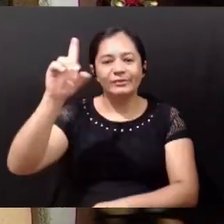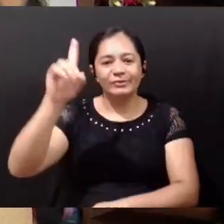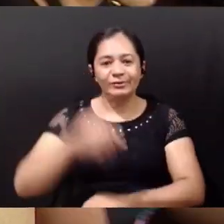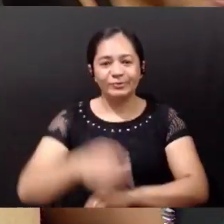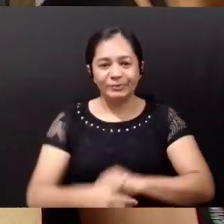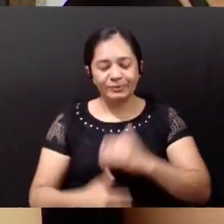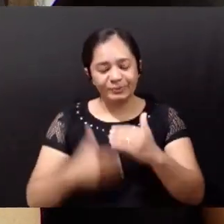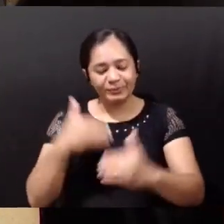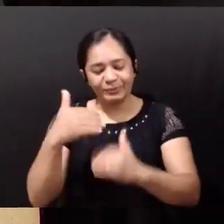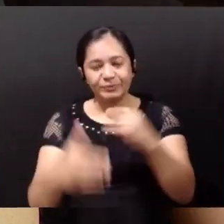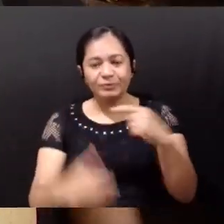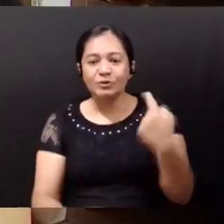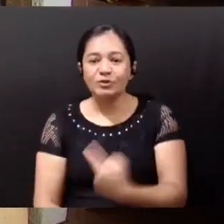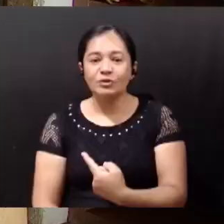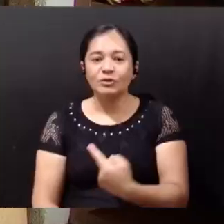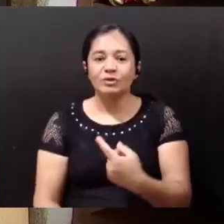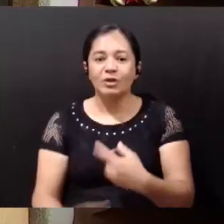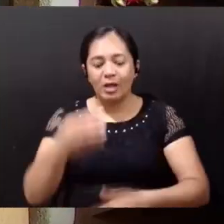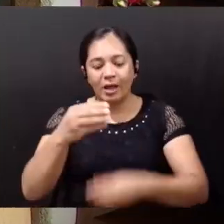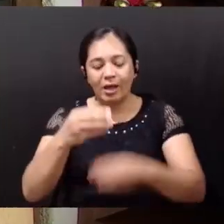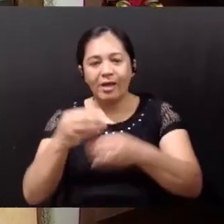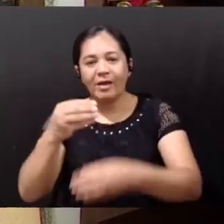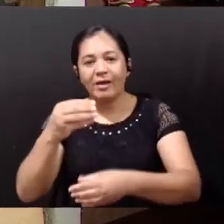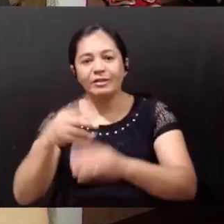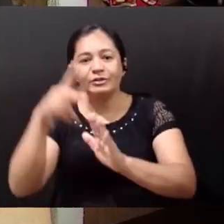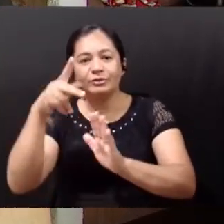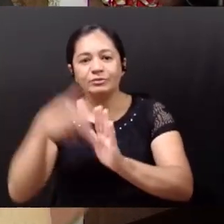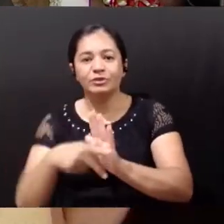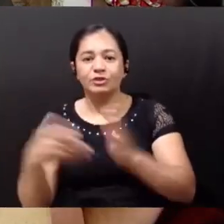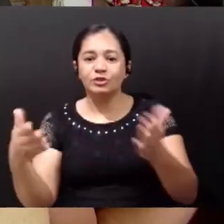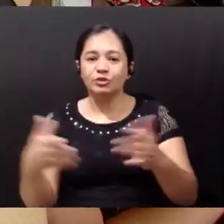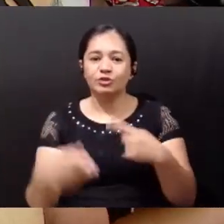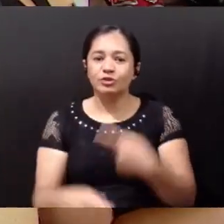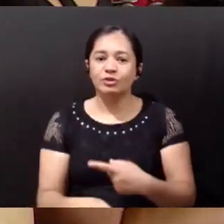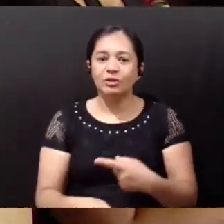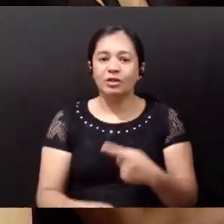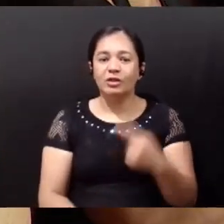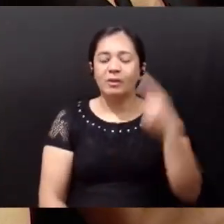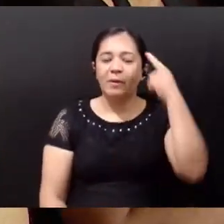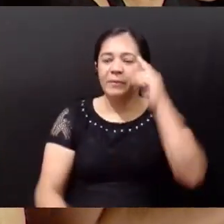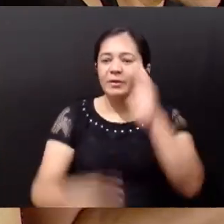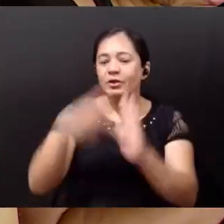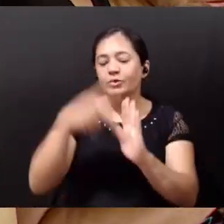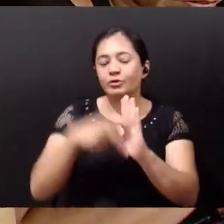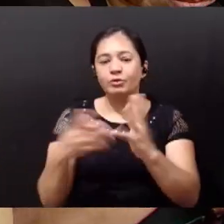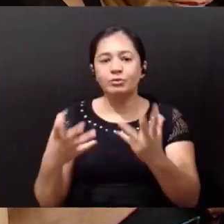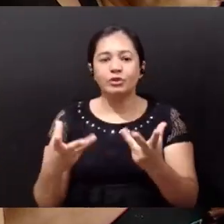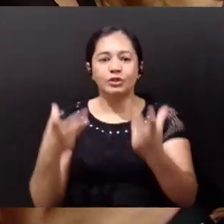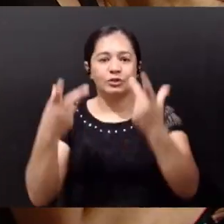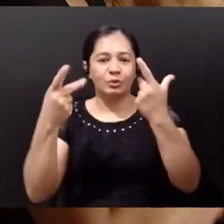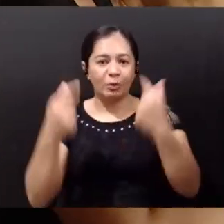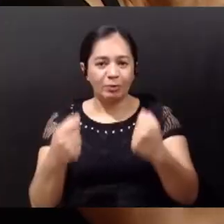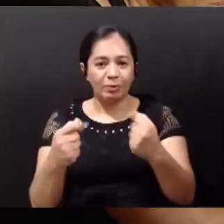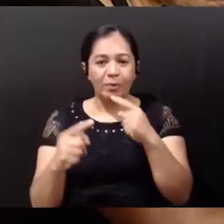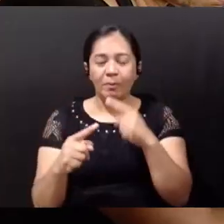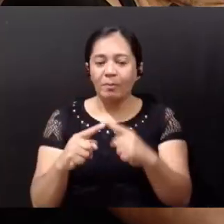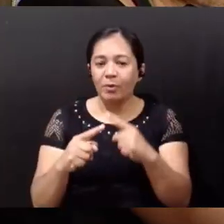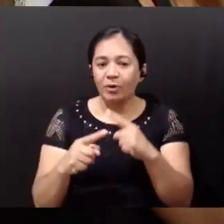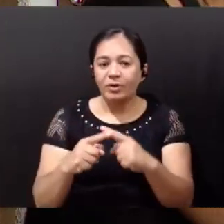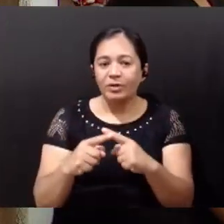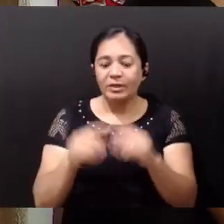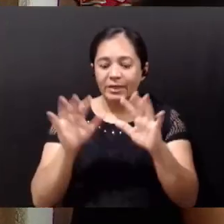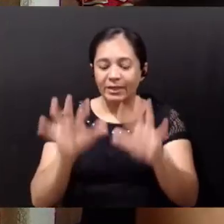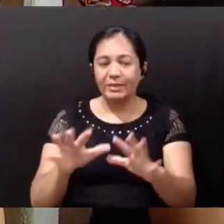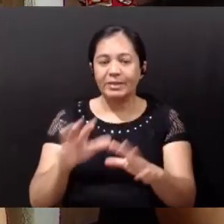fomos agregando projetos. E hoje estamos com esse projeto tão maravilhoso, e é um projeto que esses jantares nós